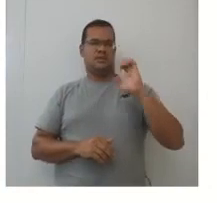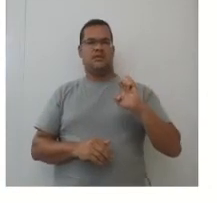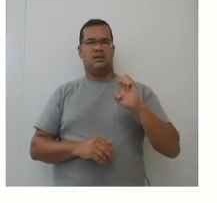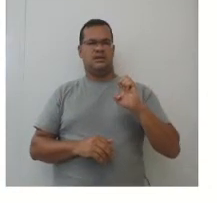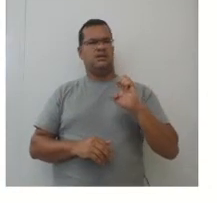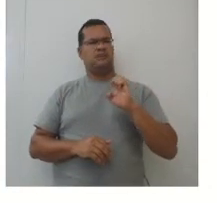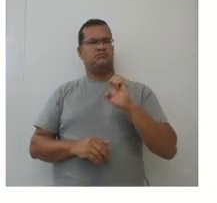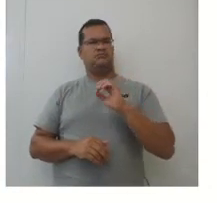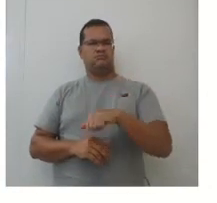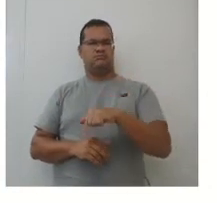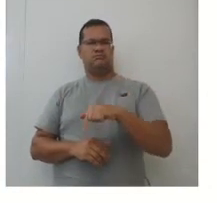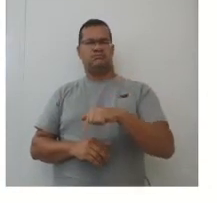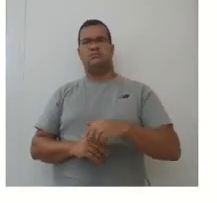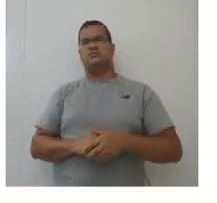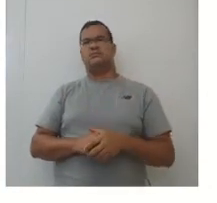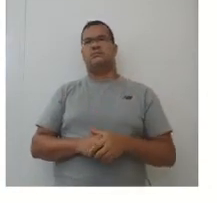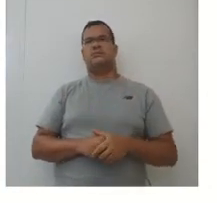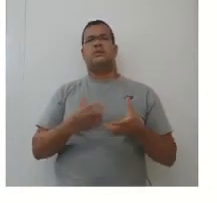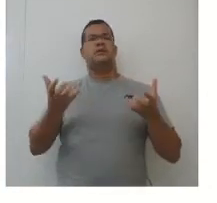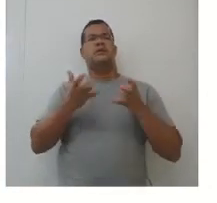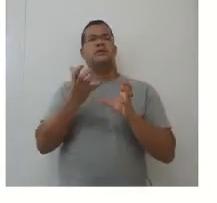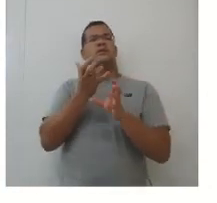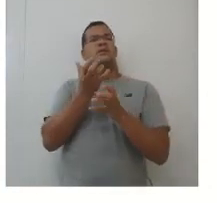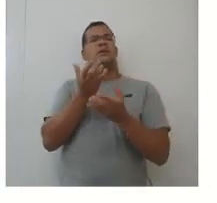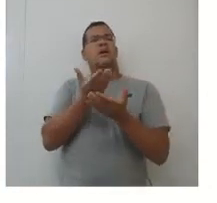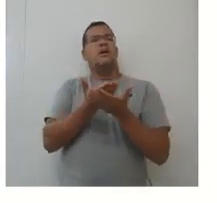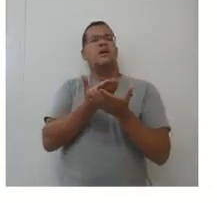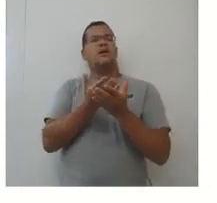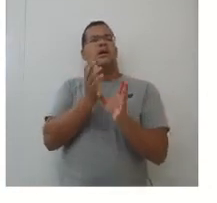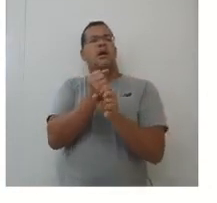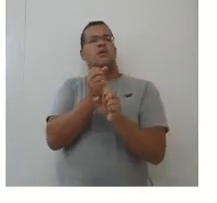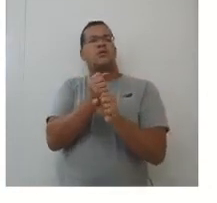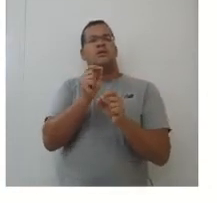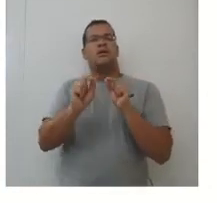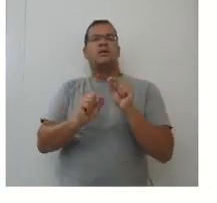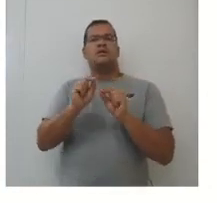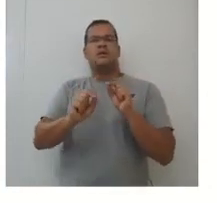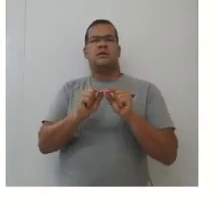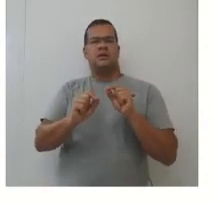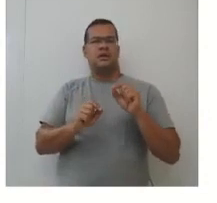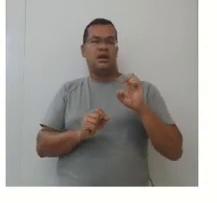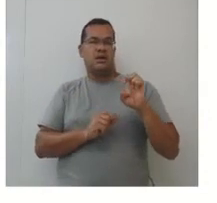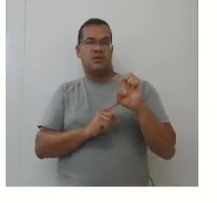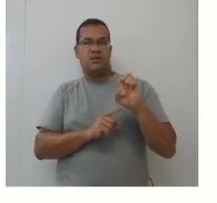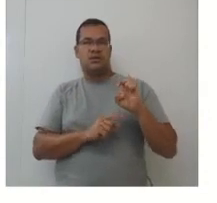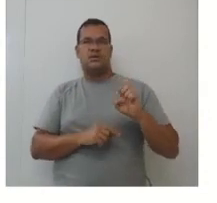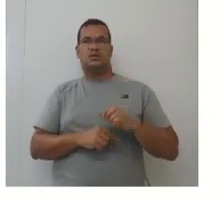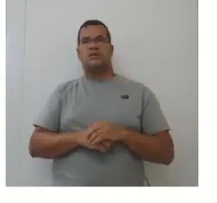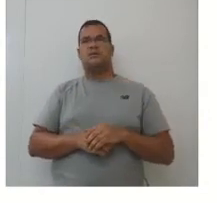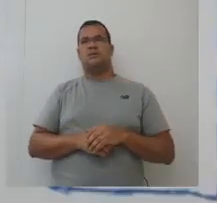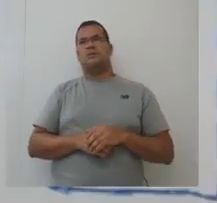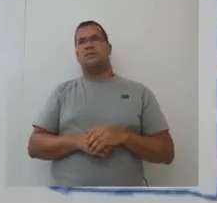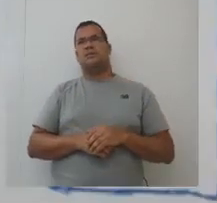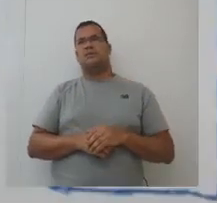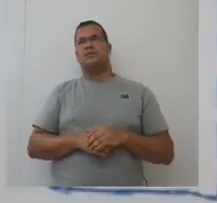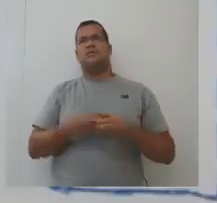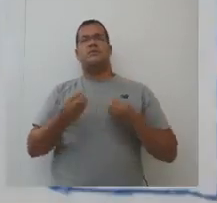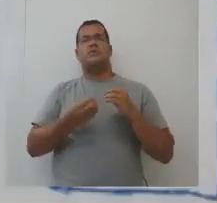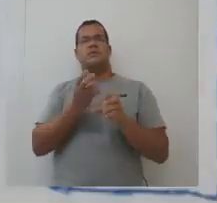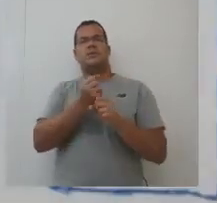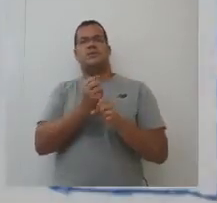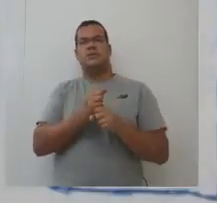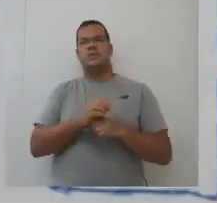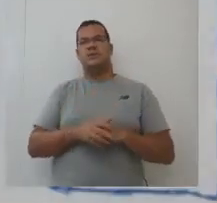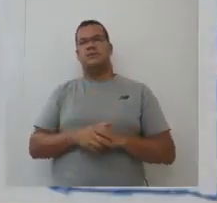é o campo. E eu quero calcular quem é o campo elétrico, o E. Aí mãozinha para esse quadro, como é que calcula